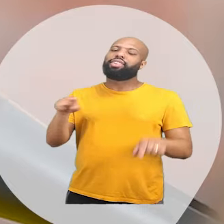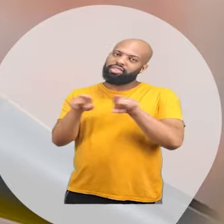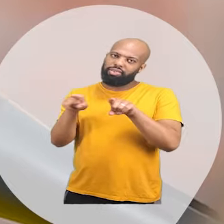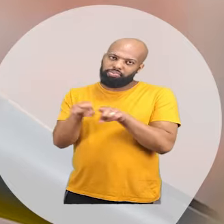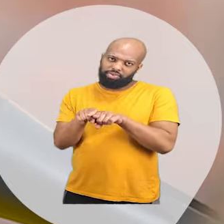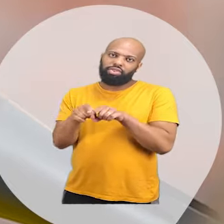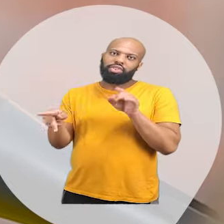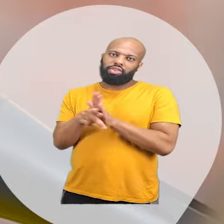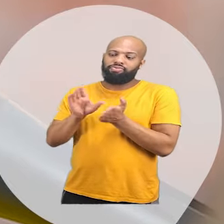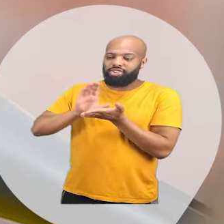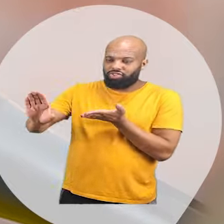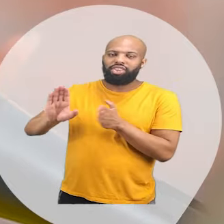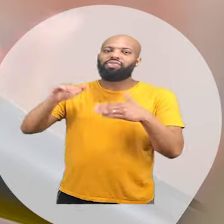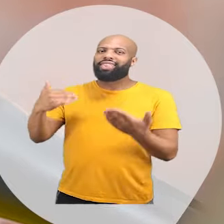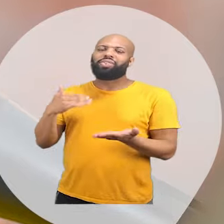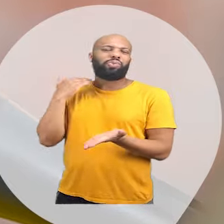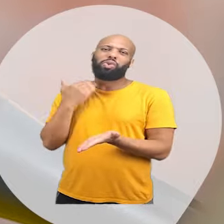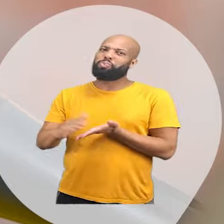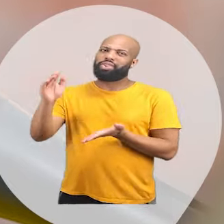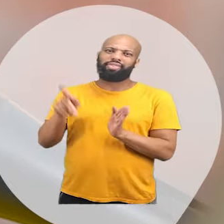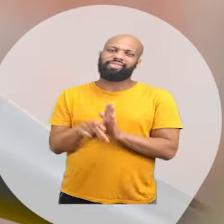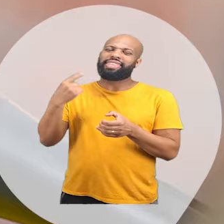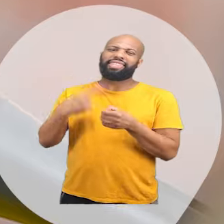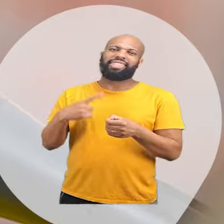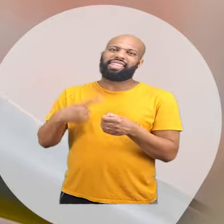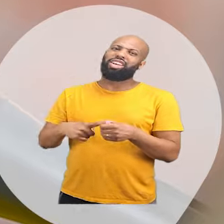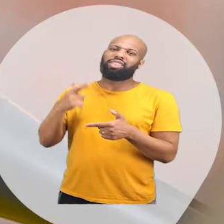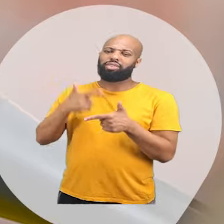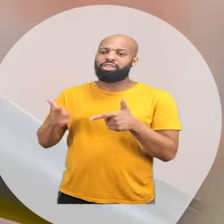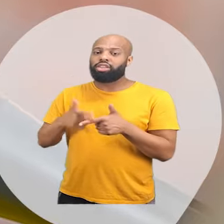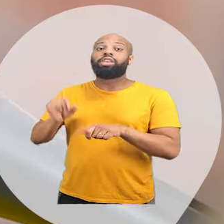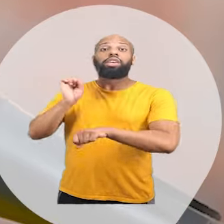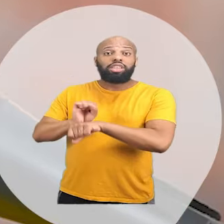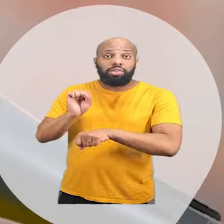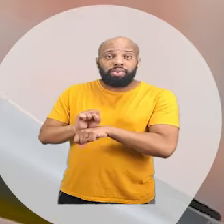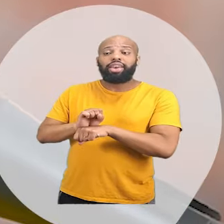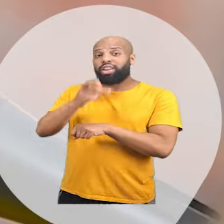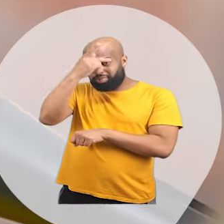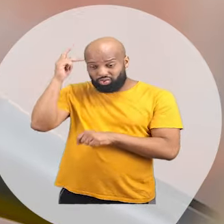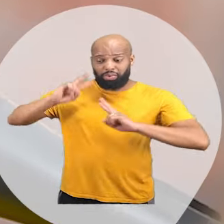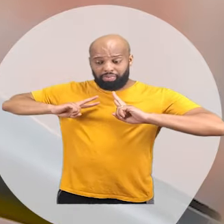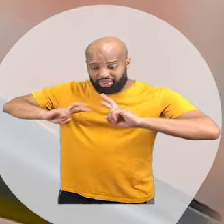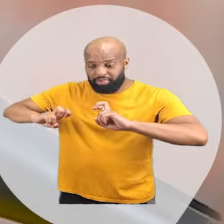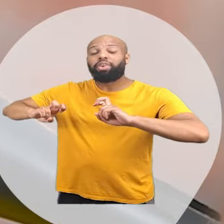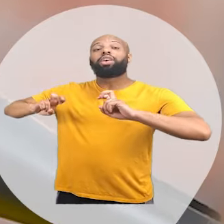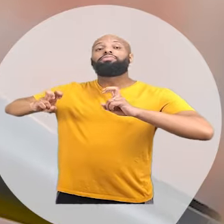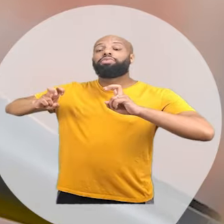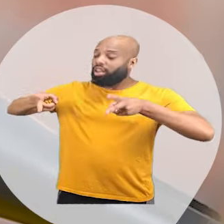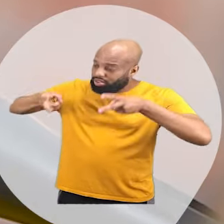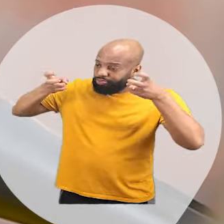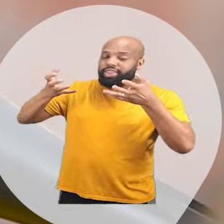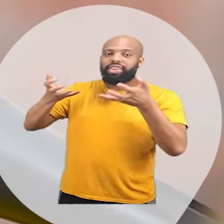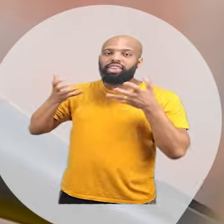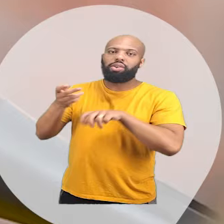investir então não se queime não comece na cidade já se queimando Espere as pessoas te notarem te reconhecerem para